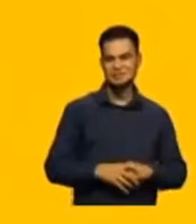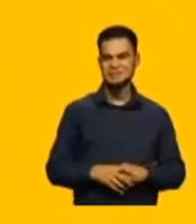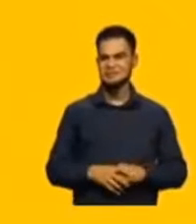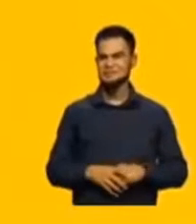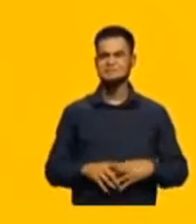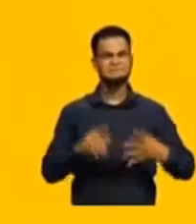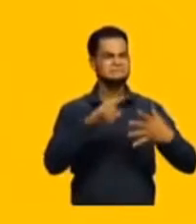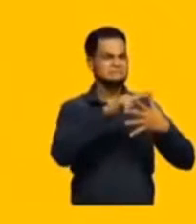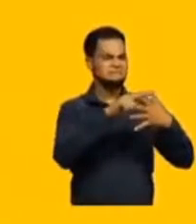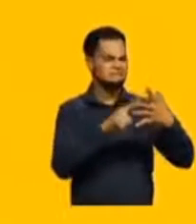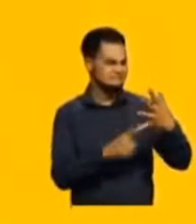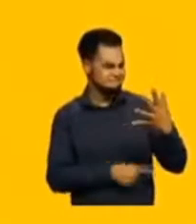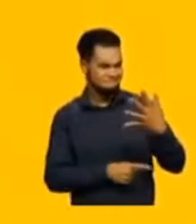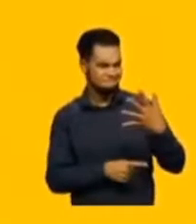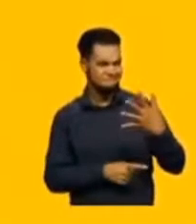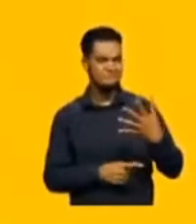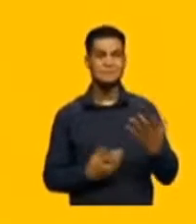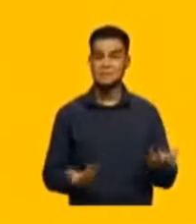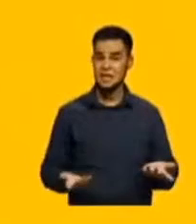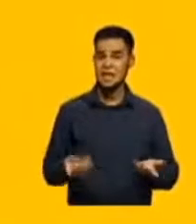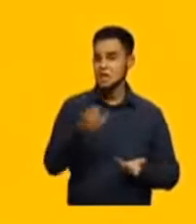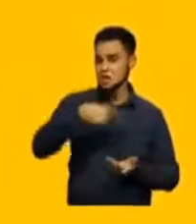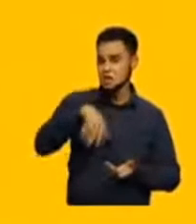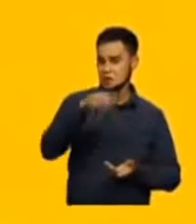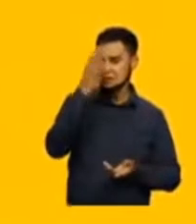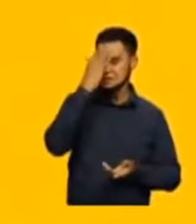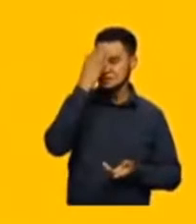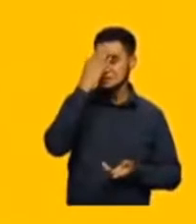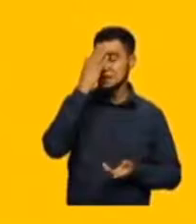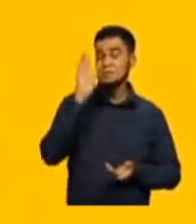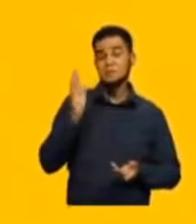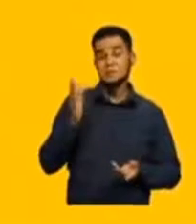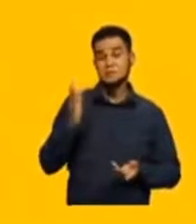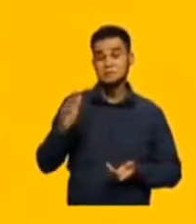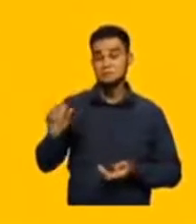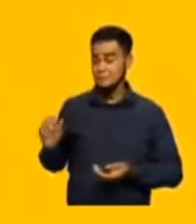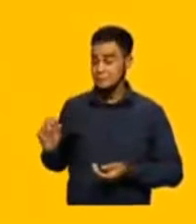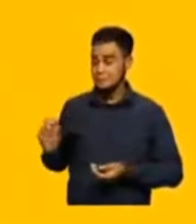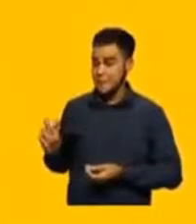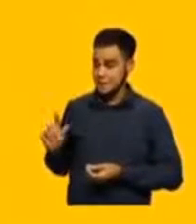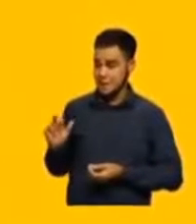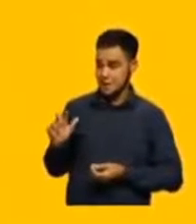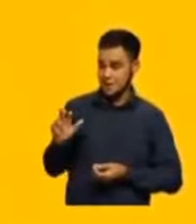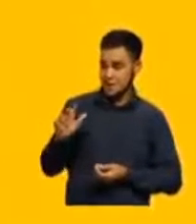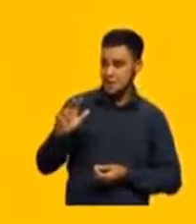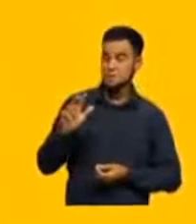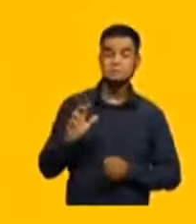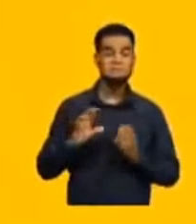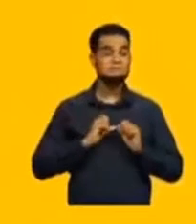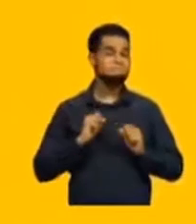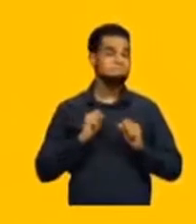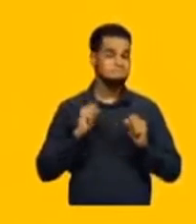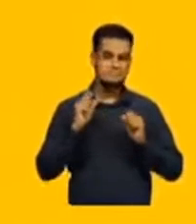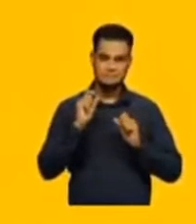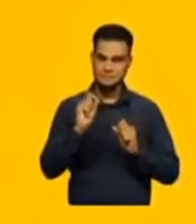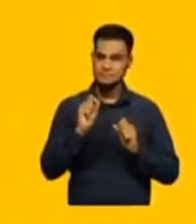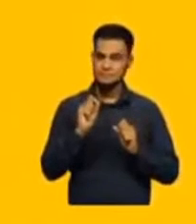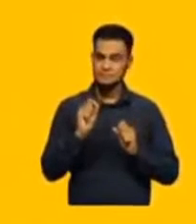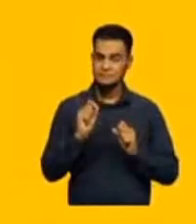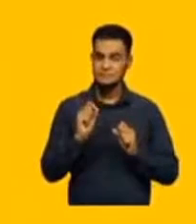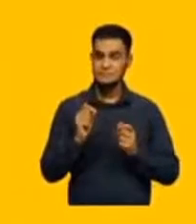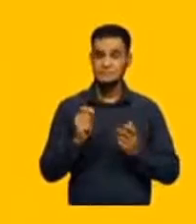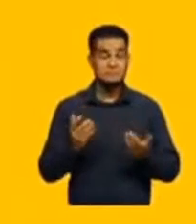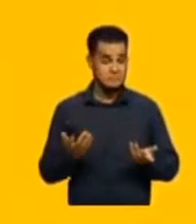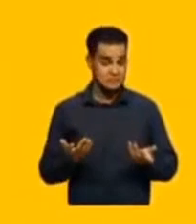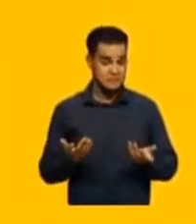gente sabe que a destruição, então, gente, do hábitat natural do barbeiro e o desaparecimento de seus hospedeiros silvestres